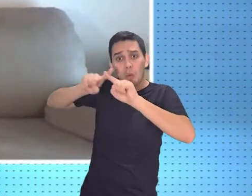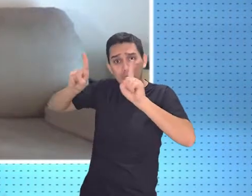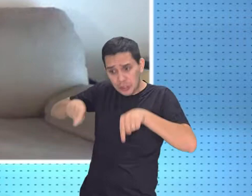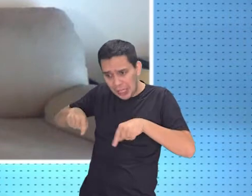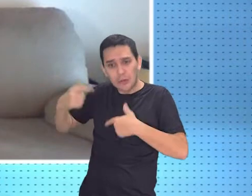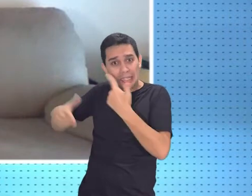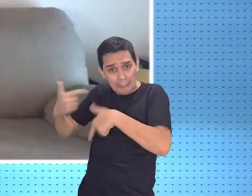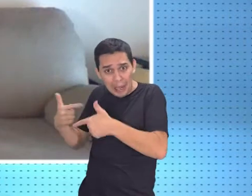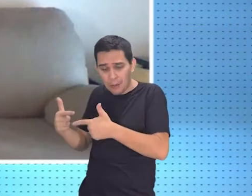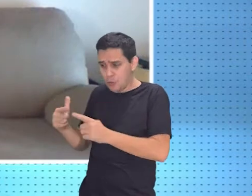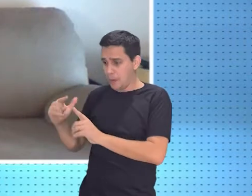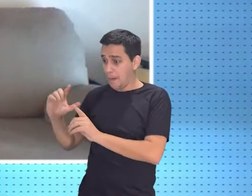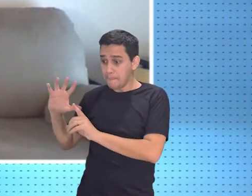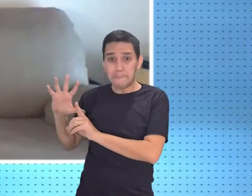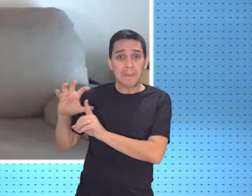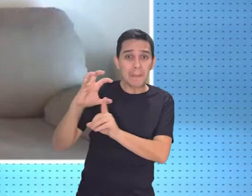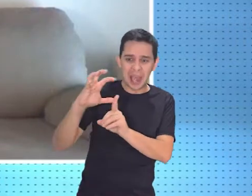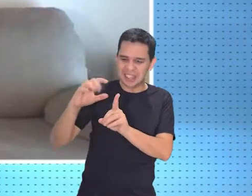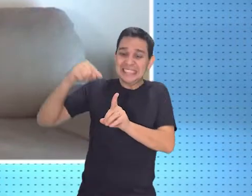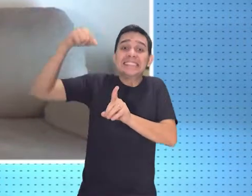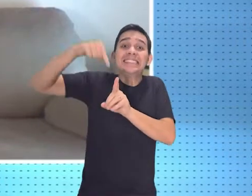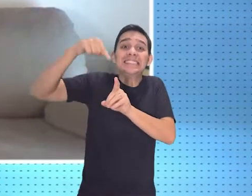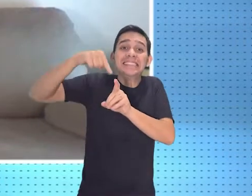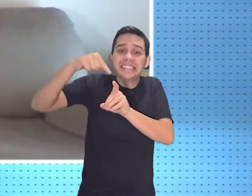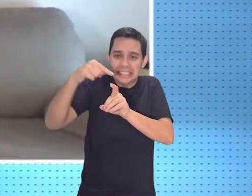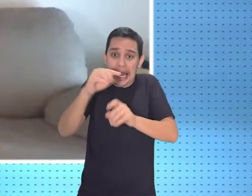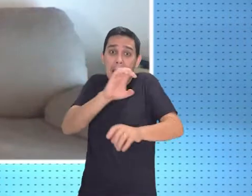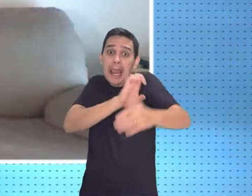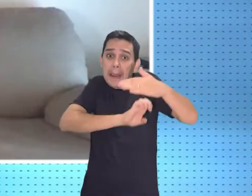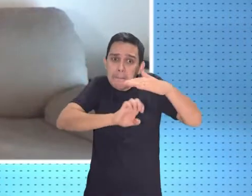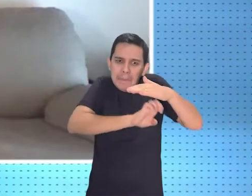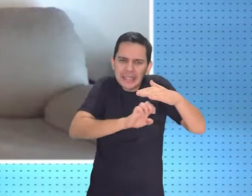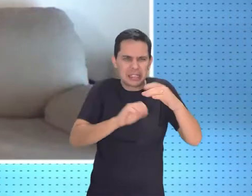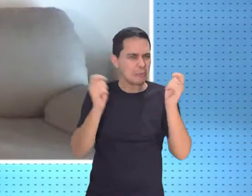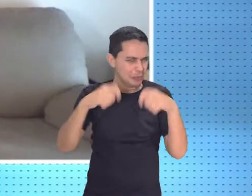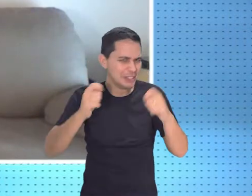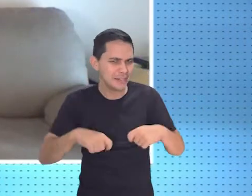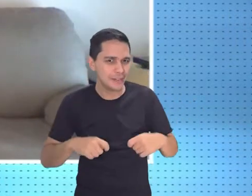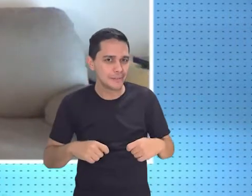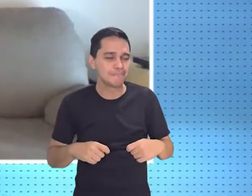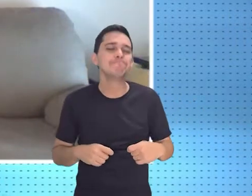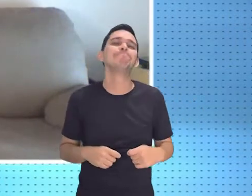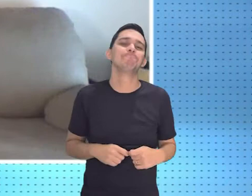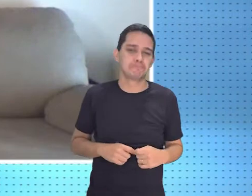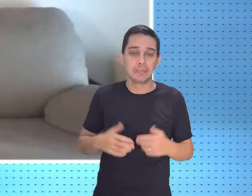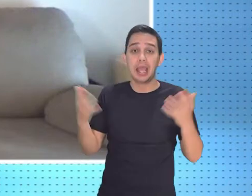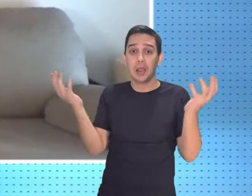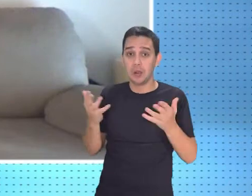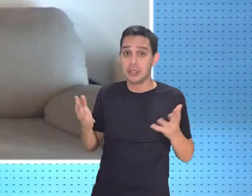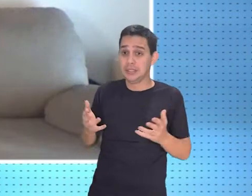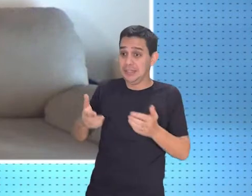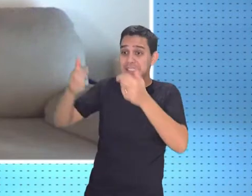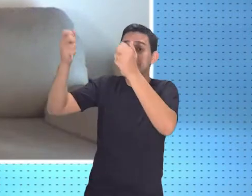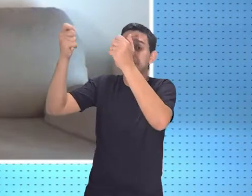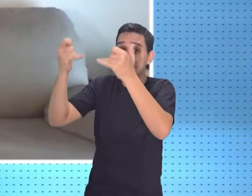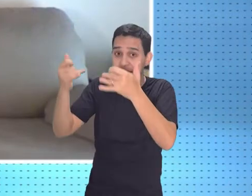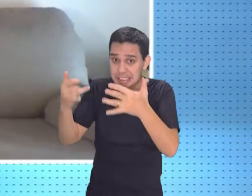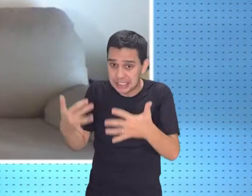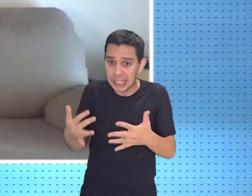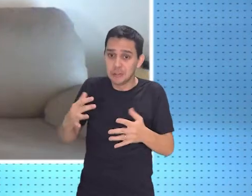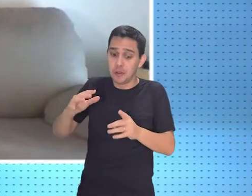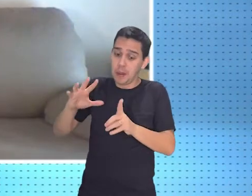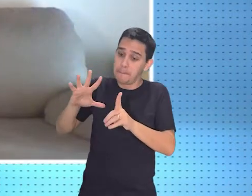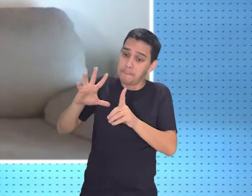por empregado ou ex-empregado? Para falar sobre os direitos de personalidade da pessoa jurídica e